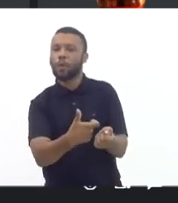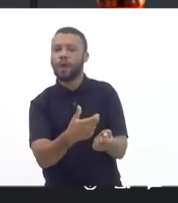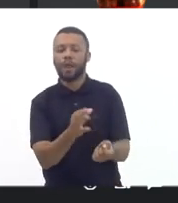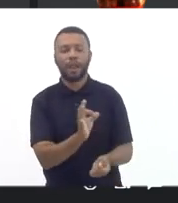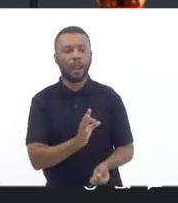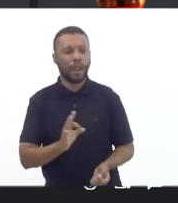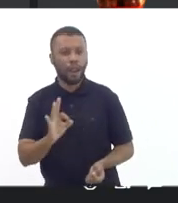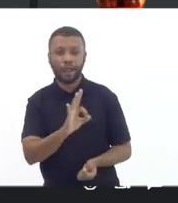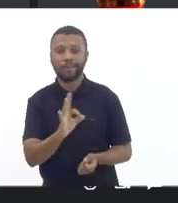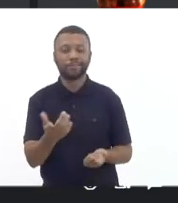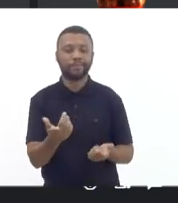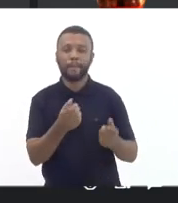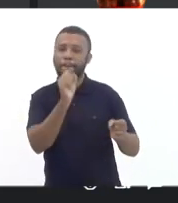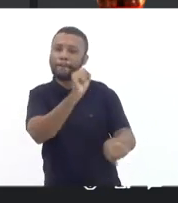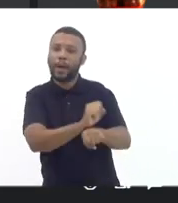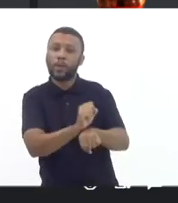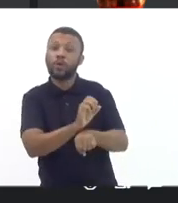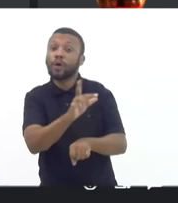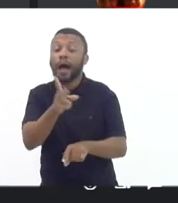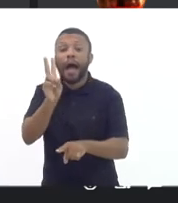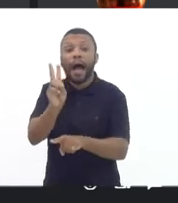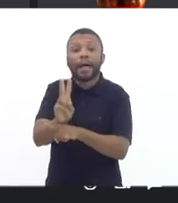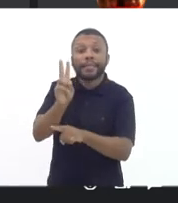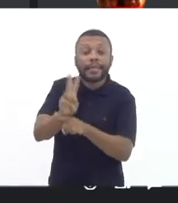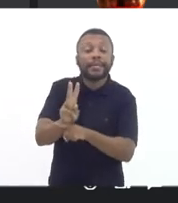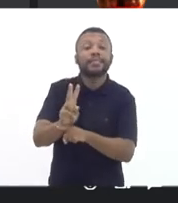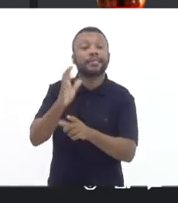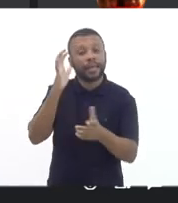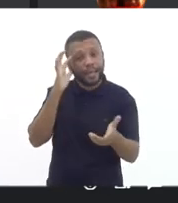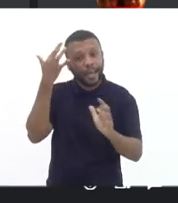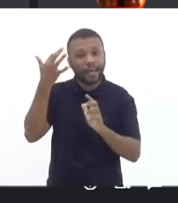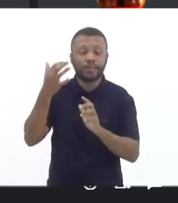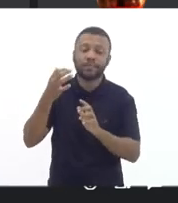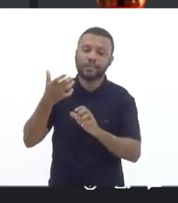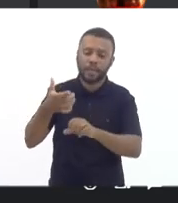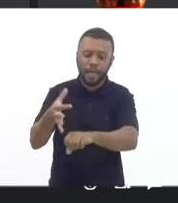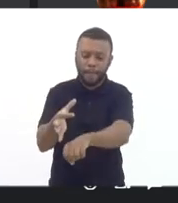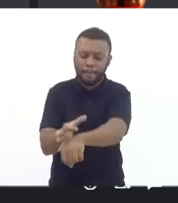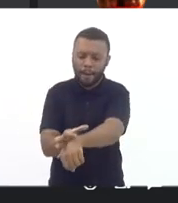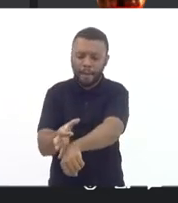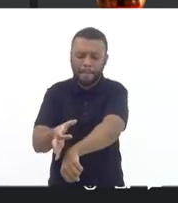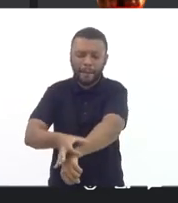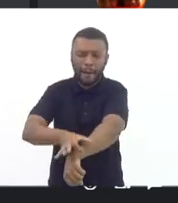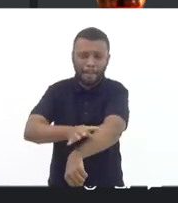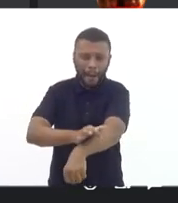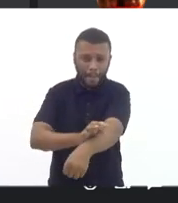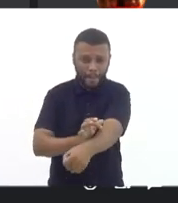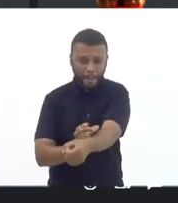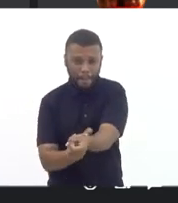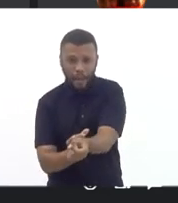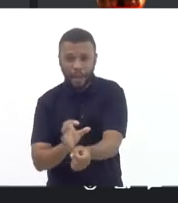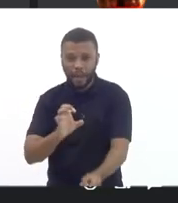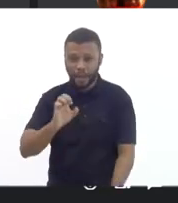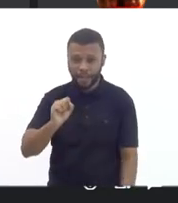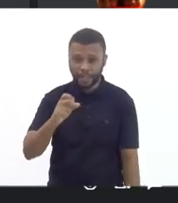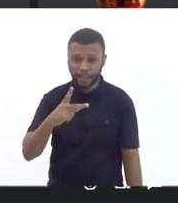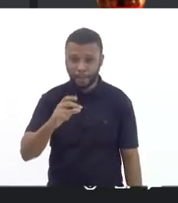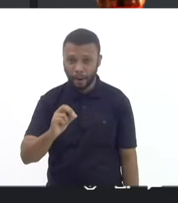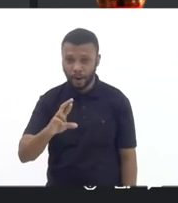exames, só atende casos de esporotricose e castração.